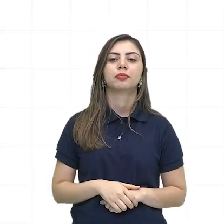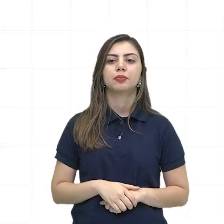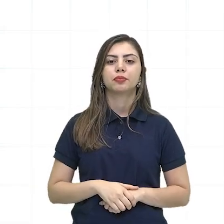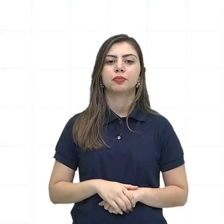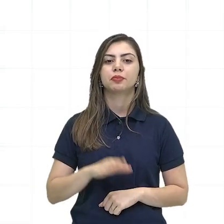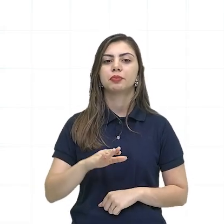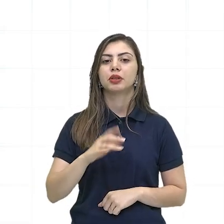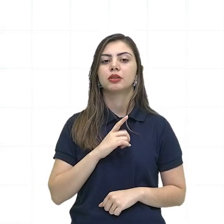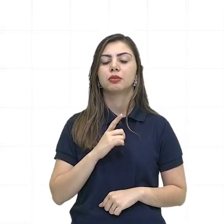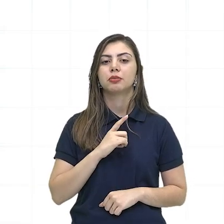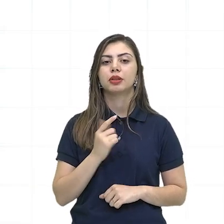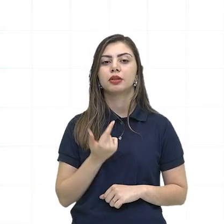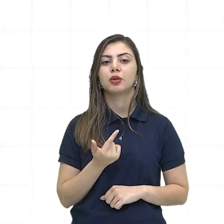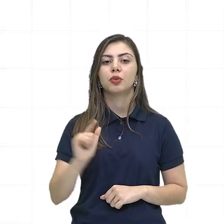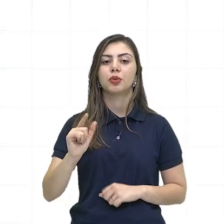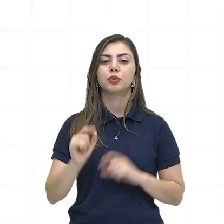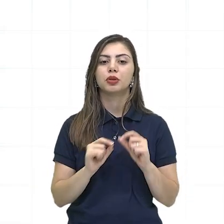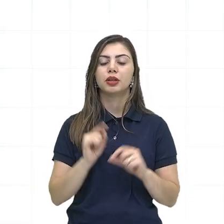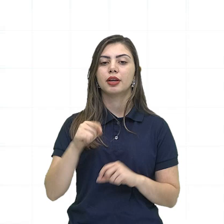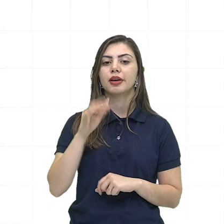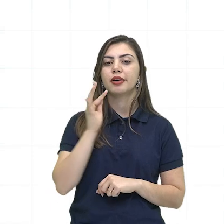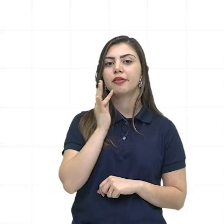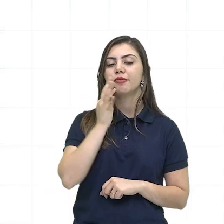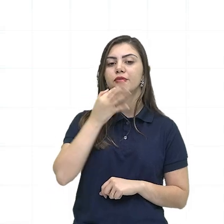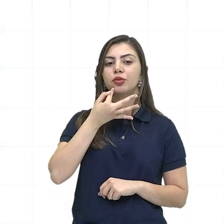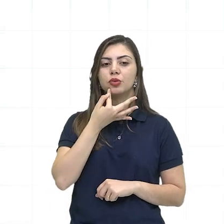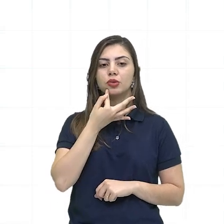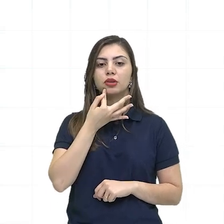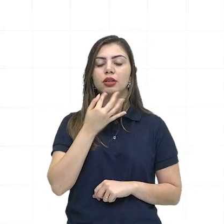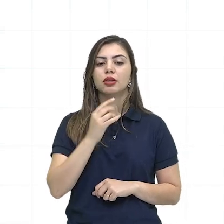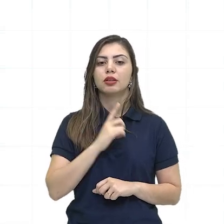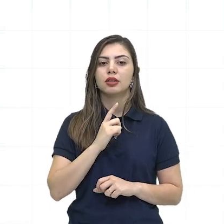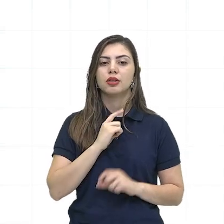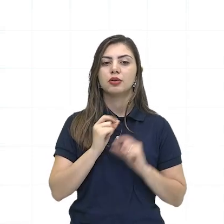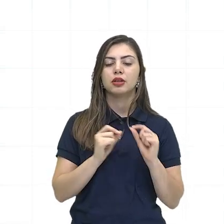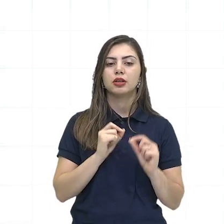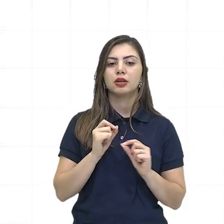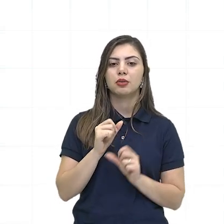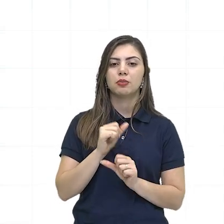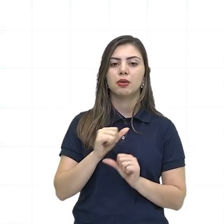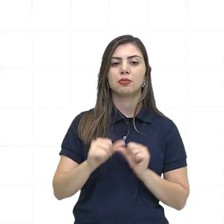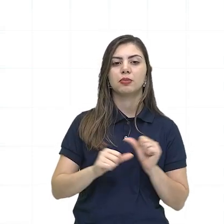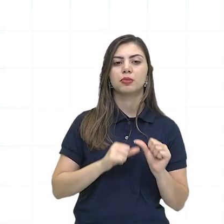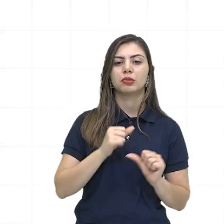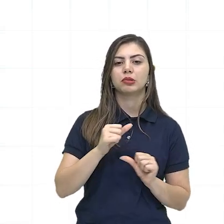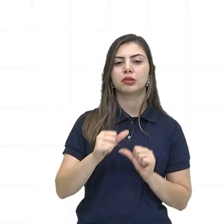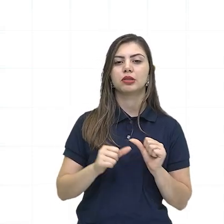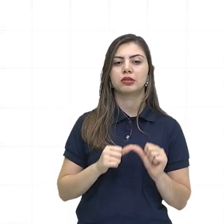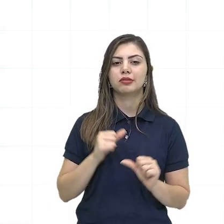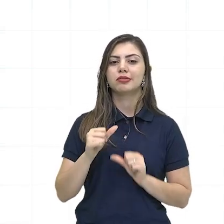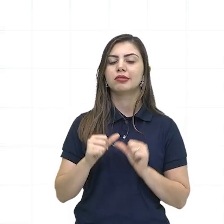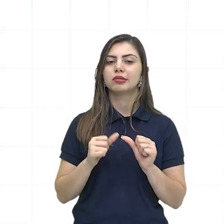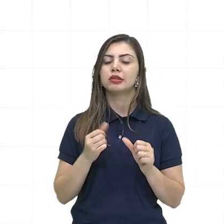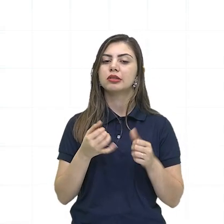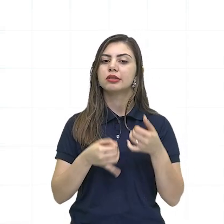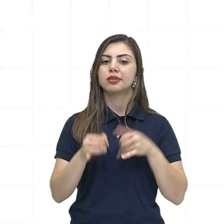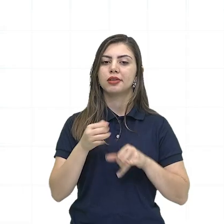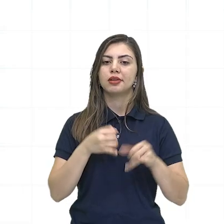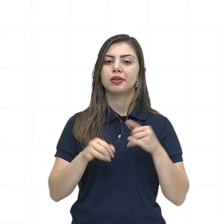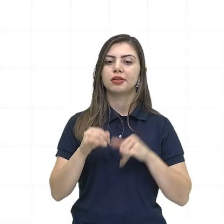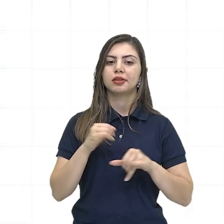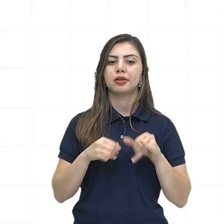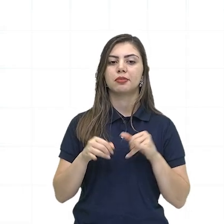dela, nós temos o amadurecimento das frutas, né, que passam por um processo em que envolve diversas transformações